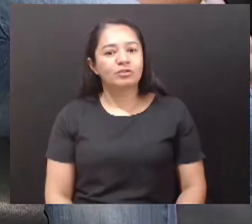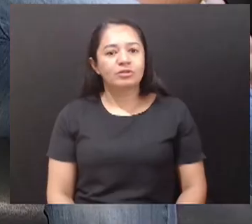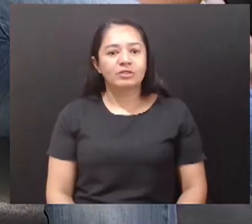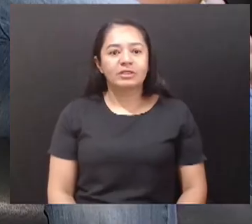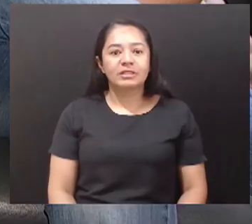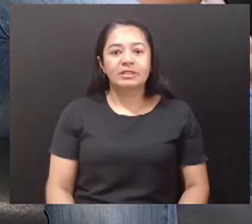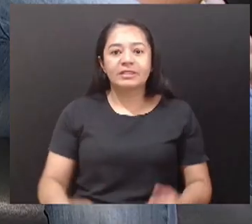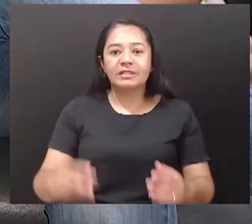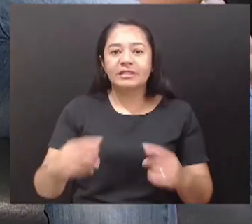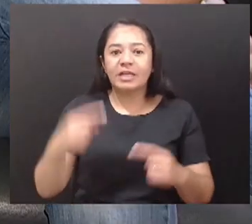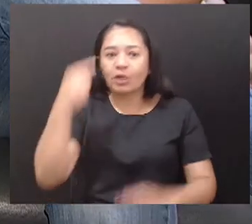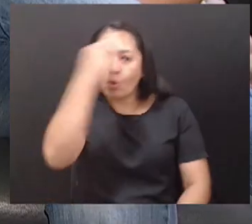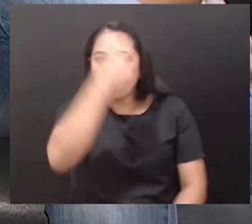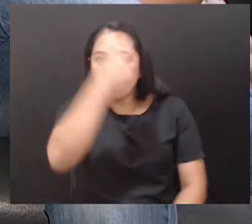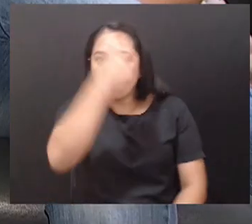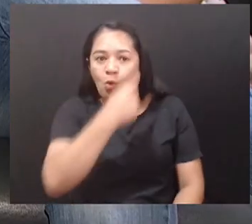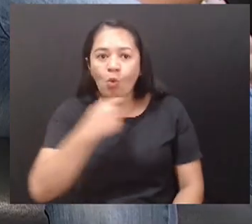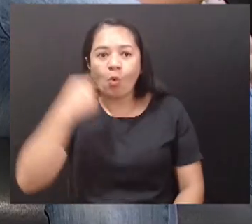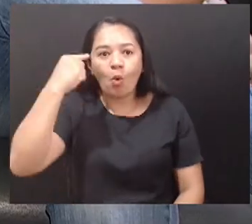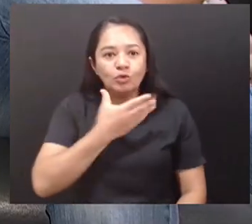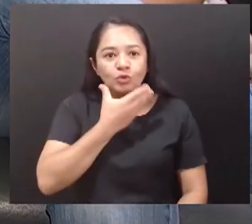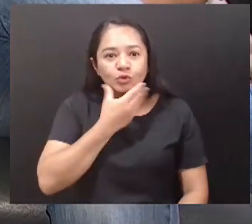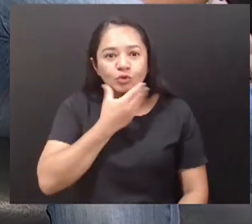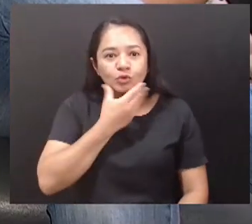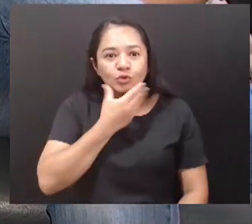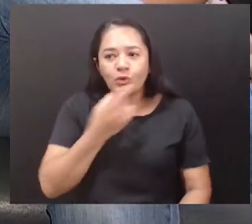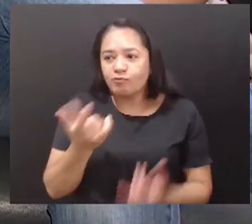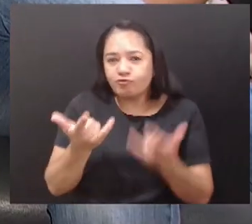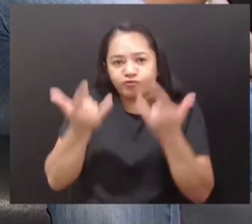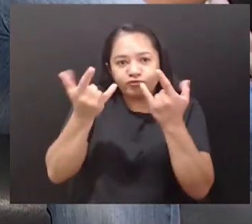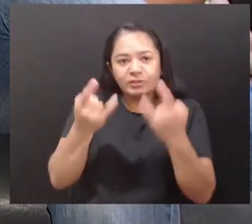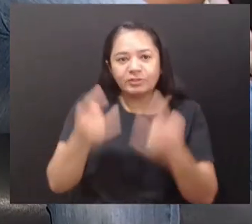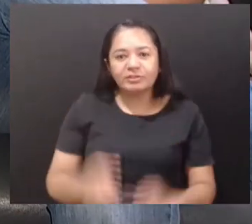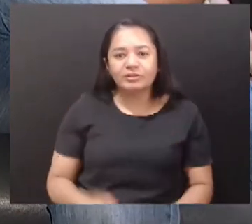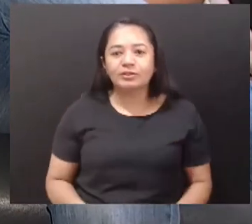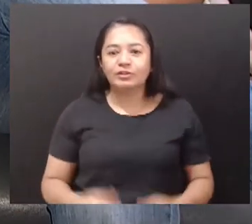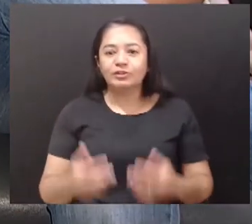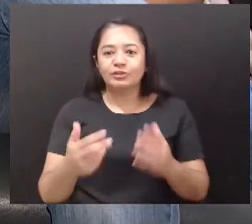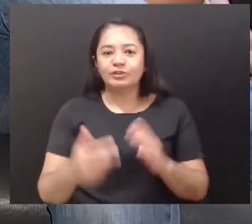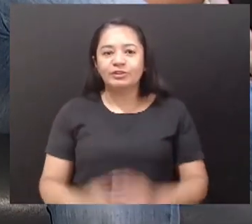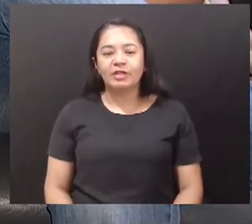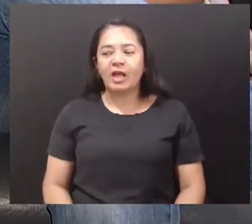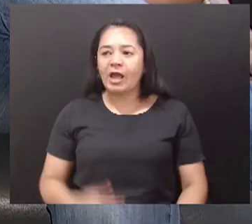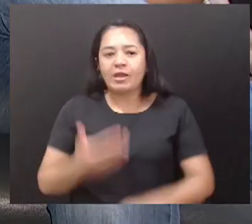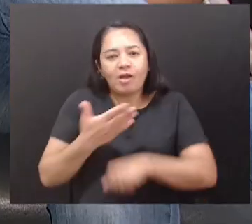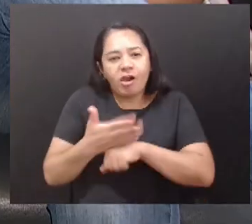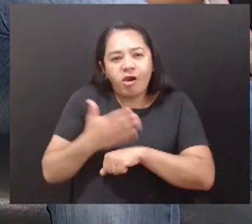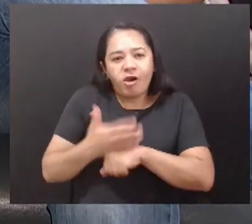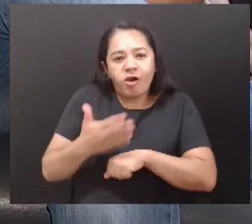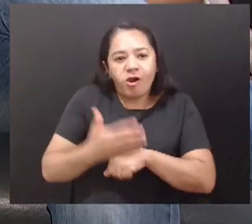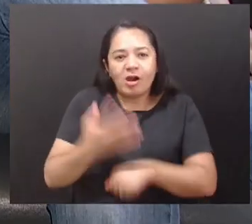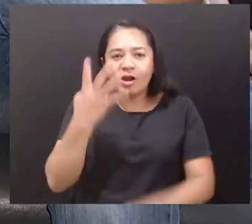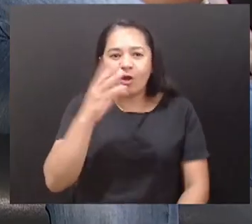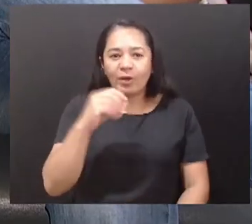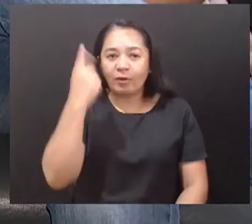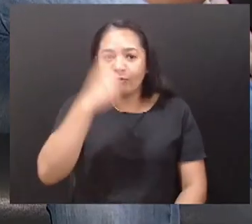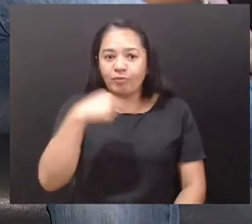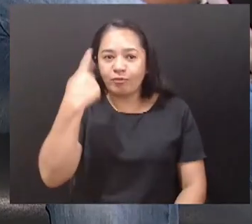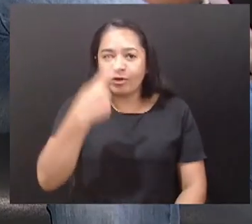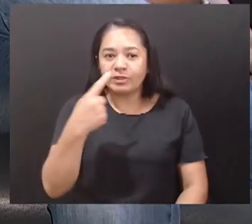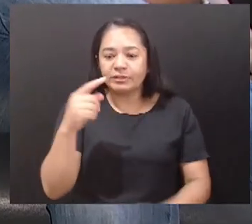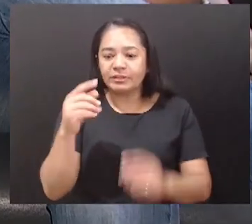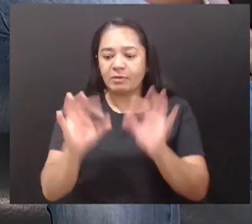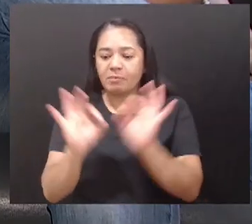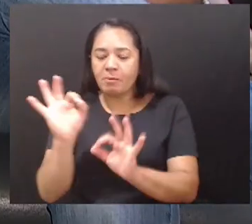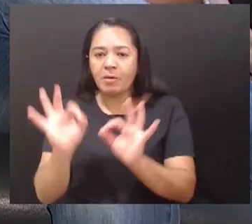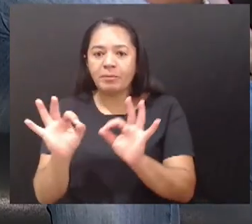né? Aí onde que eu peguei, treinei em casa no meu irmão, fui lá, 40 minutos para você fazer e finalizar o corte. Ah, tinha que fazer